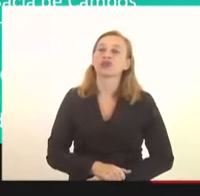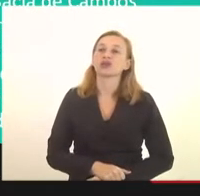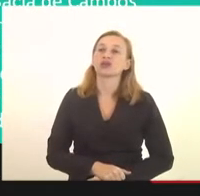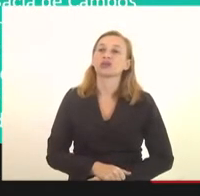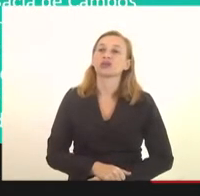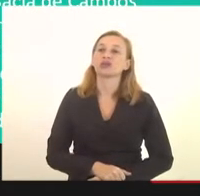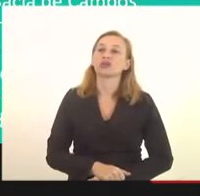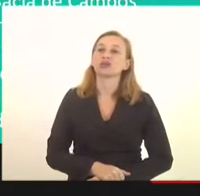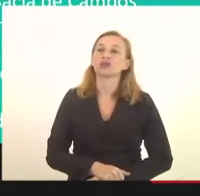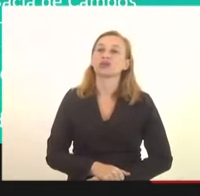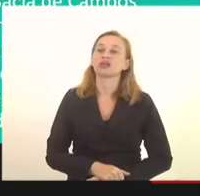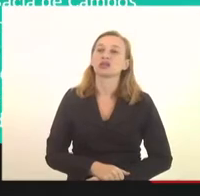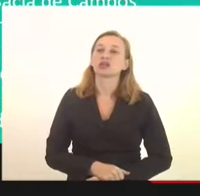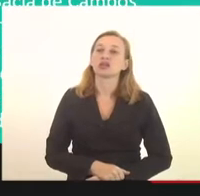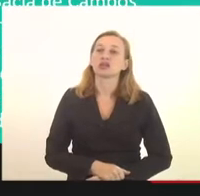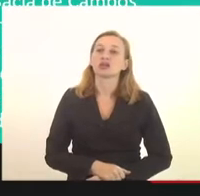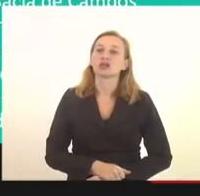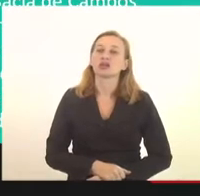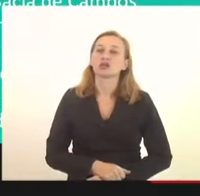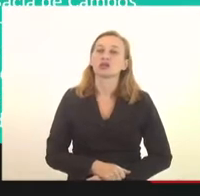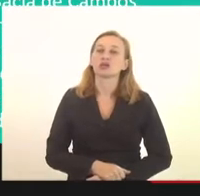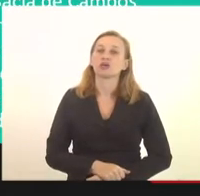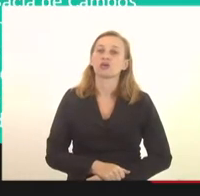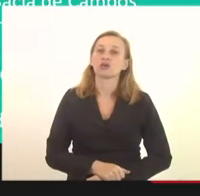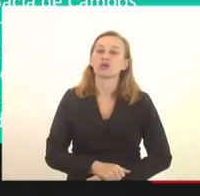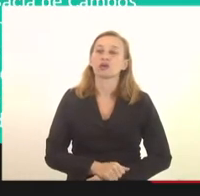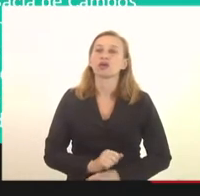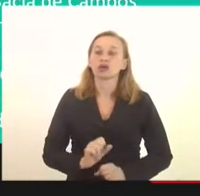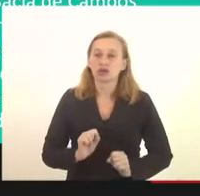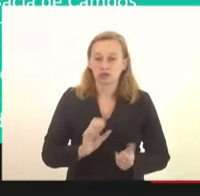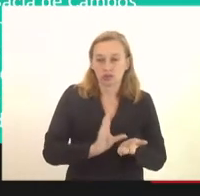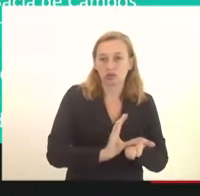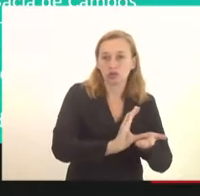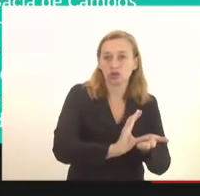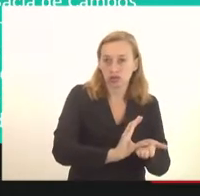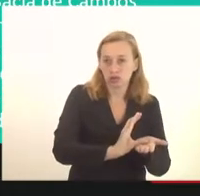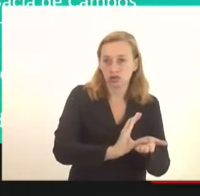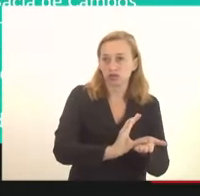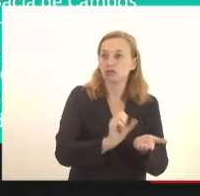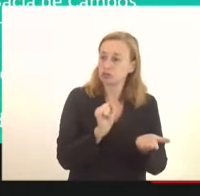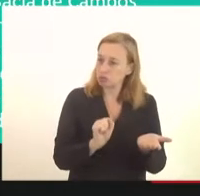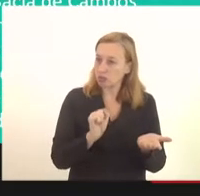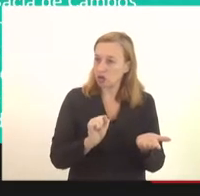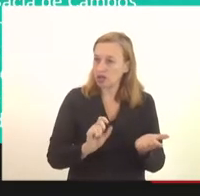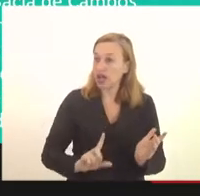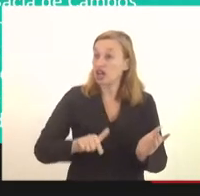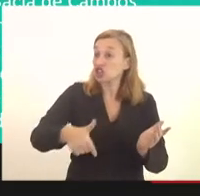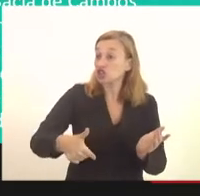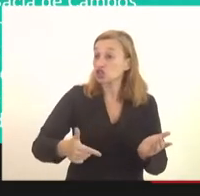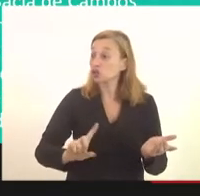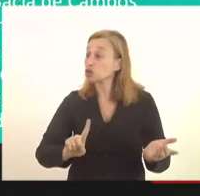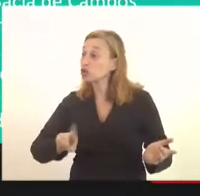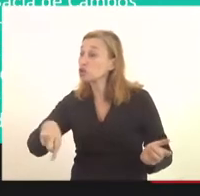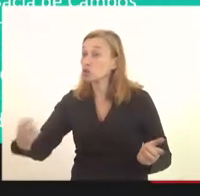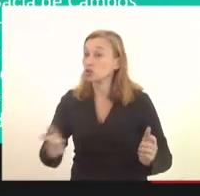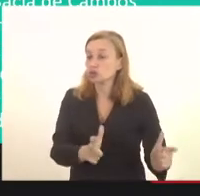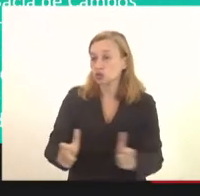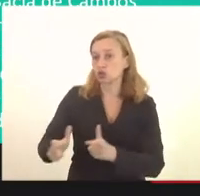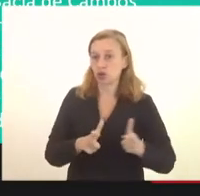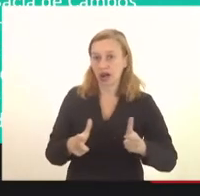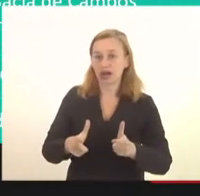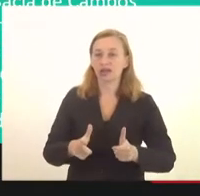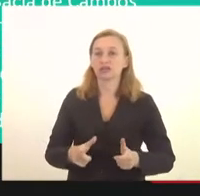recursos adicionais que podem ser aplicados em outras áreas. Então, o objetivo é fazer tudo, vamos dizer, dentro dos